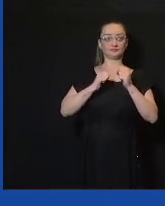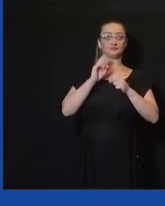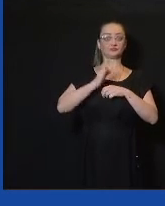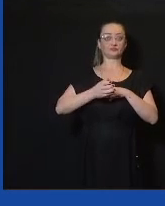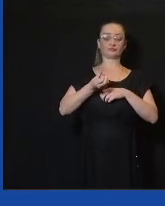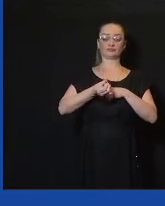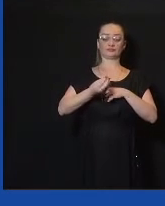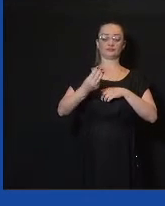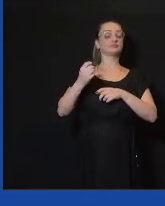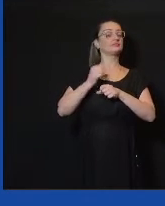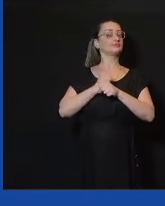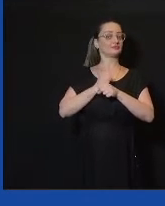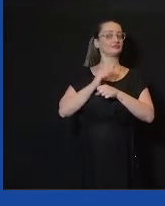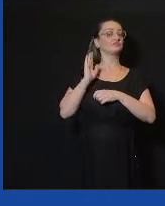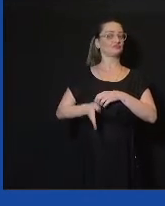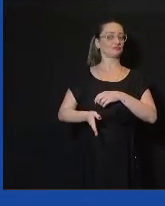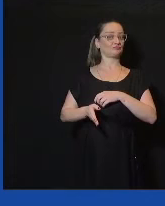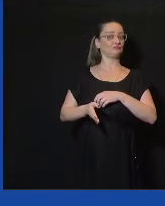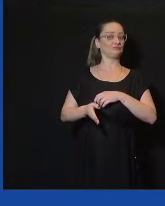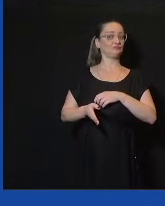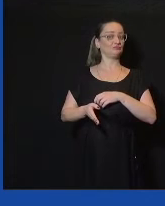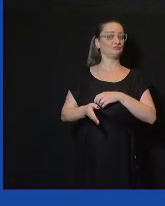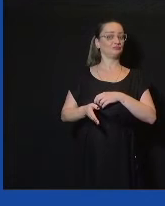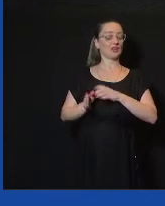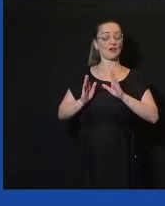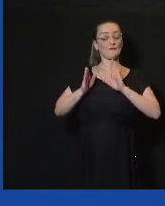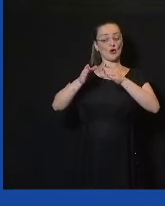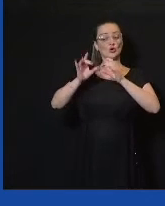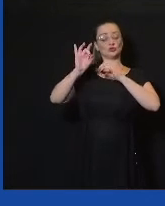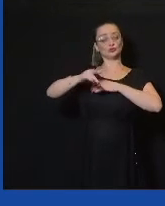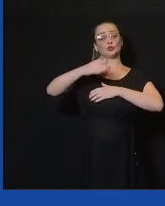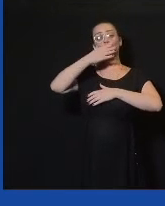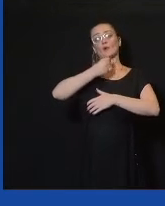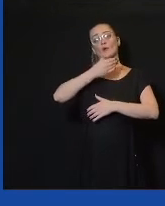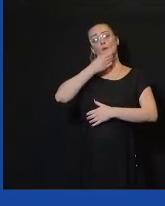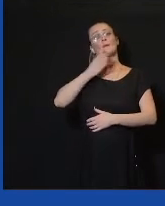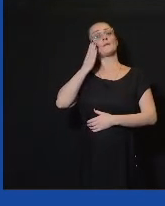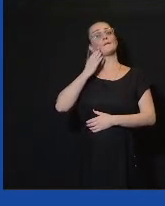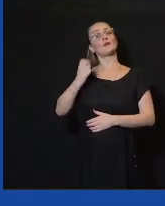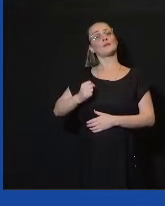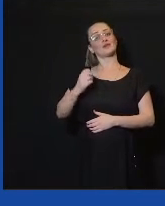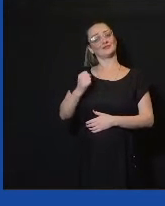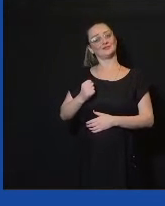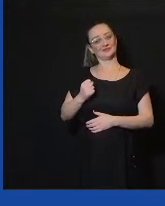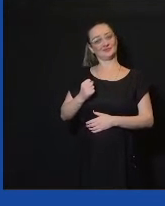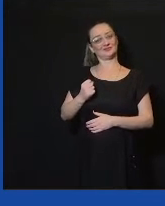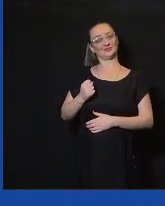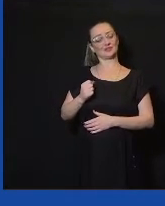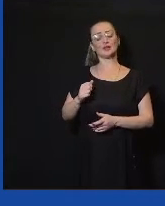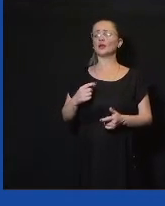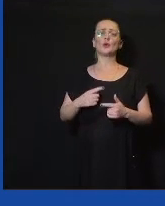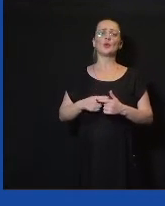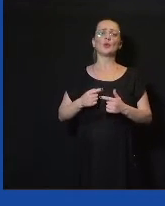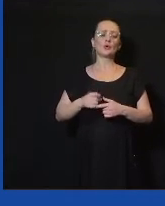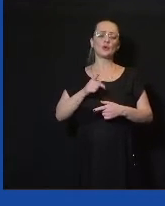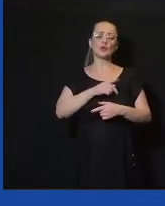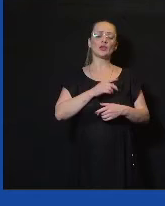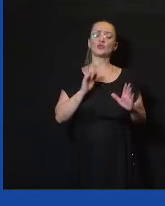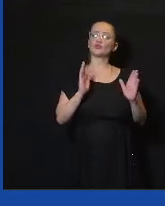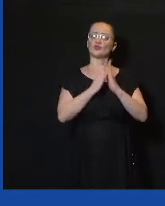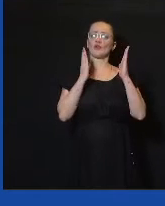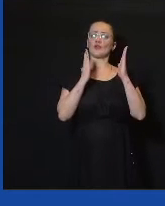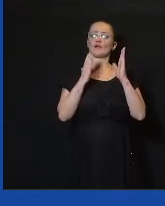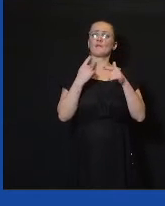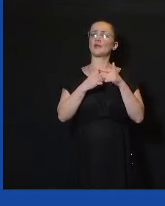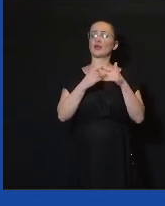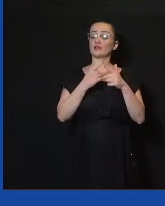anos, que é só ter trainee para homens brancos e ter poucos negros no cargo de direção. E por que que choca? Aí é que nós vamos ver se as